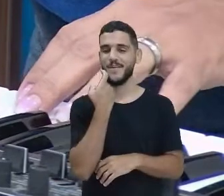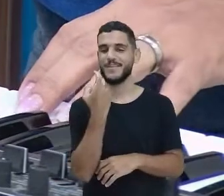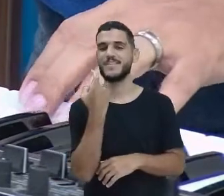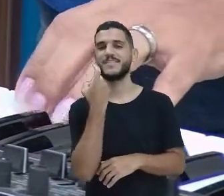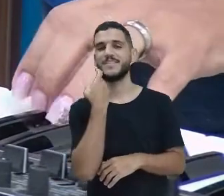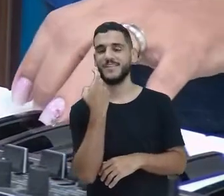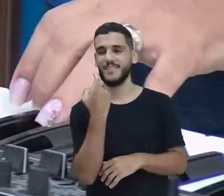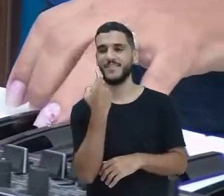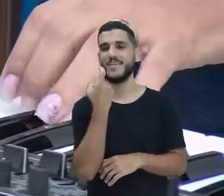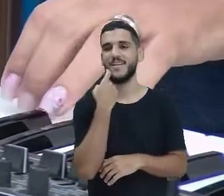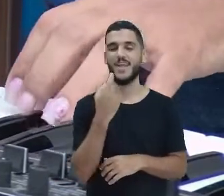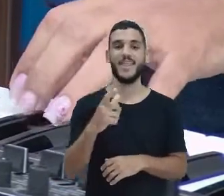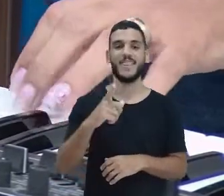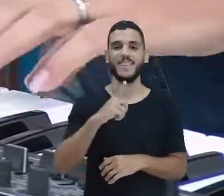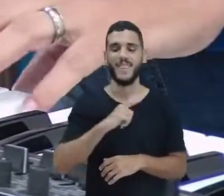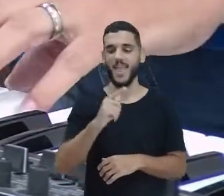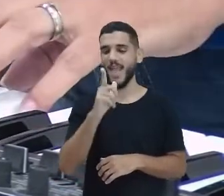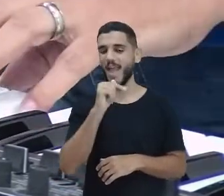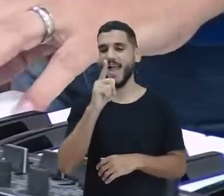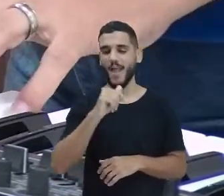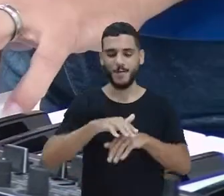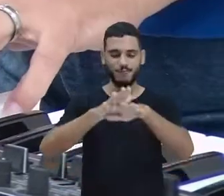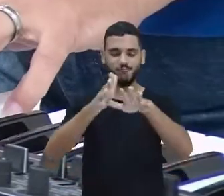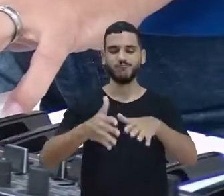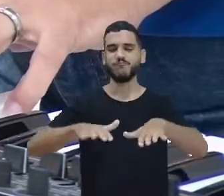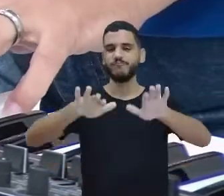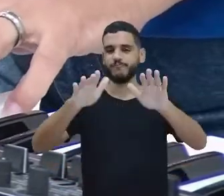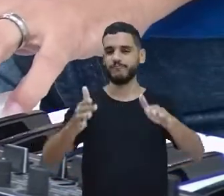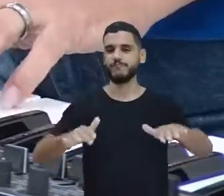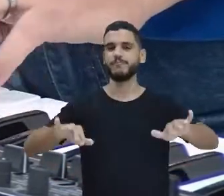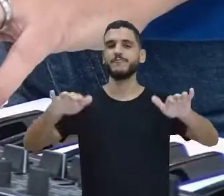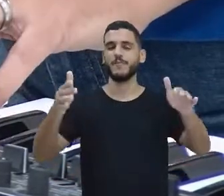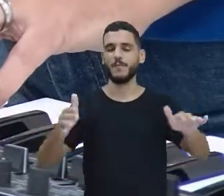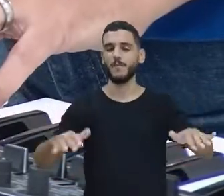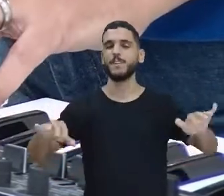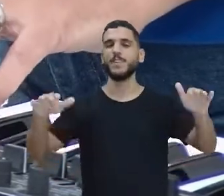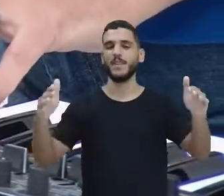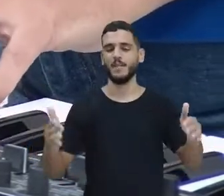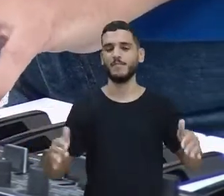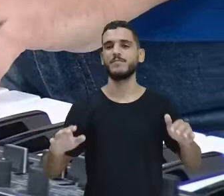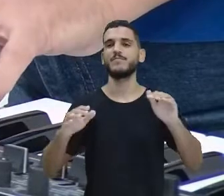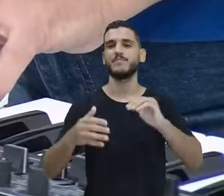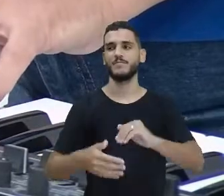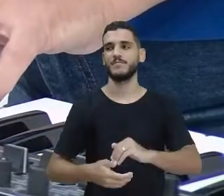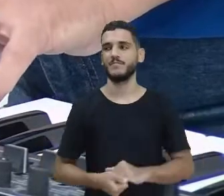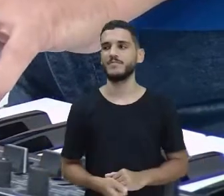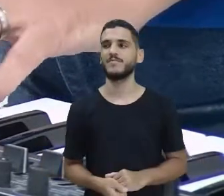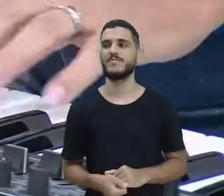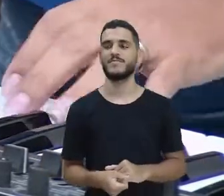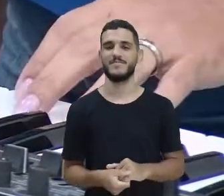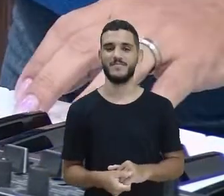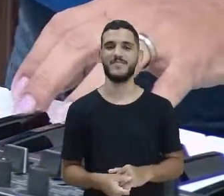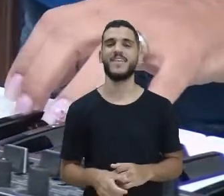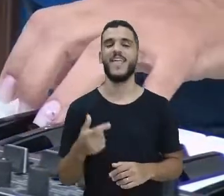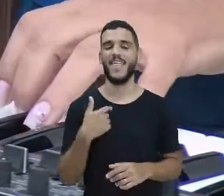em gente na maré. Caranguejo só é peixe, cai enchente.